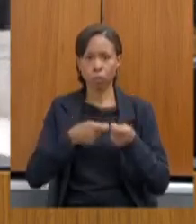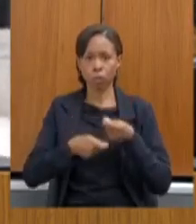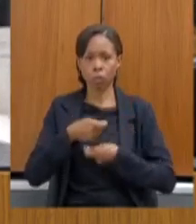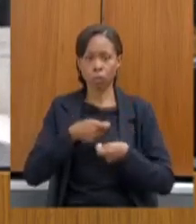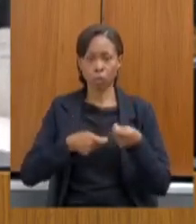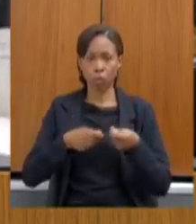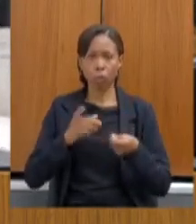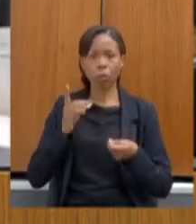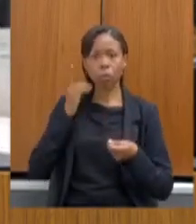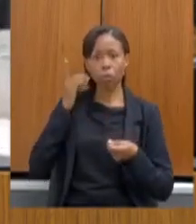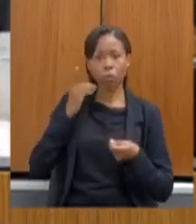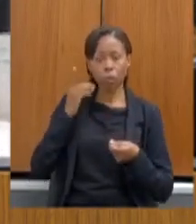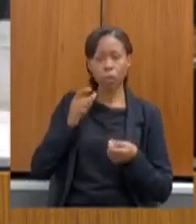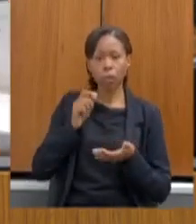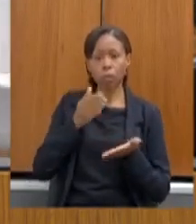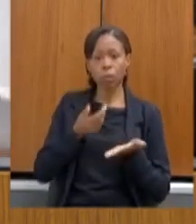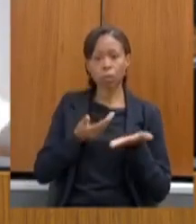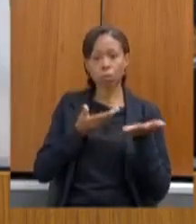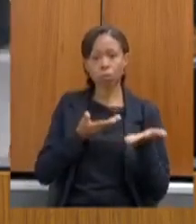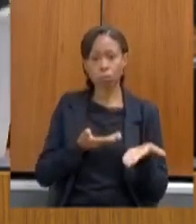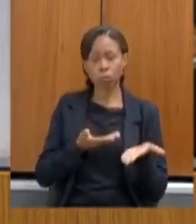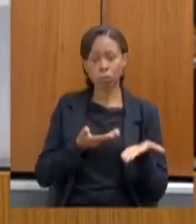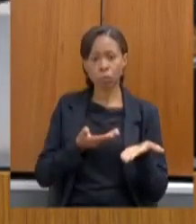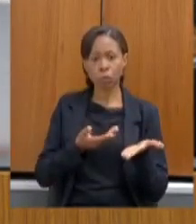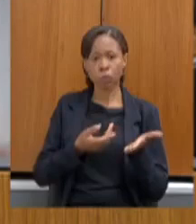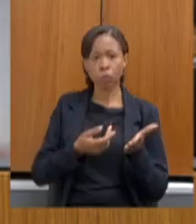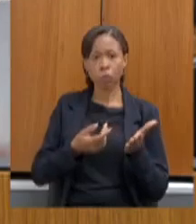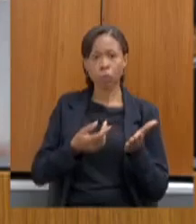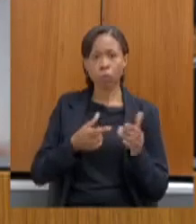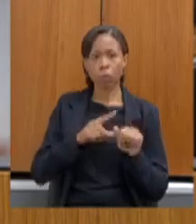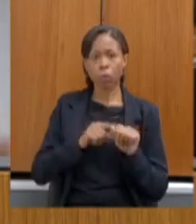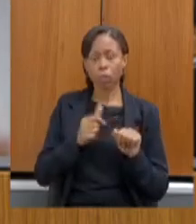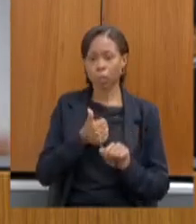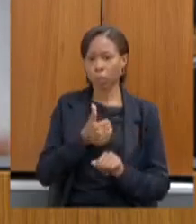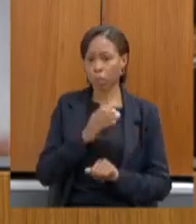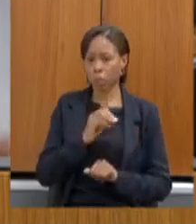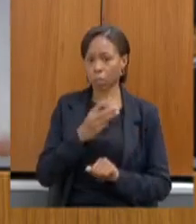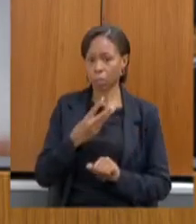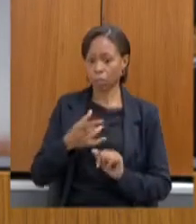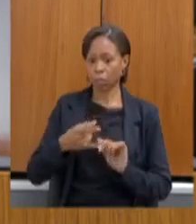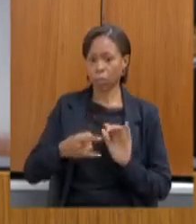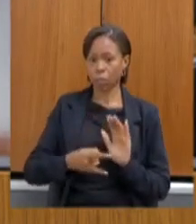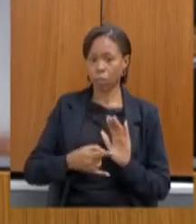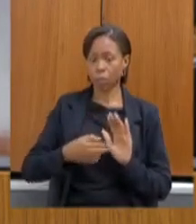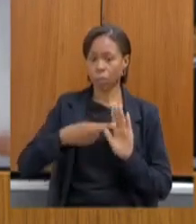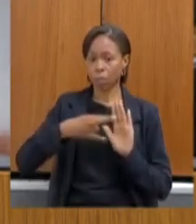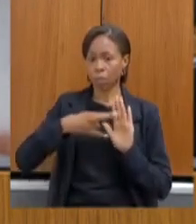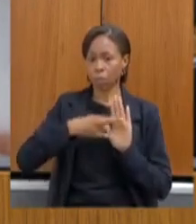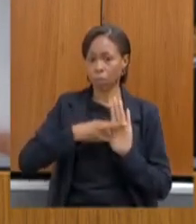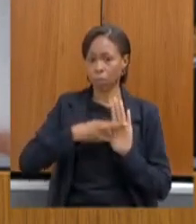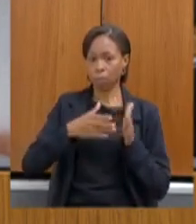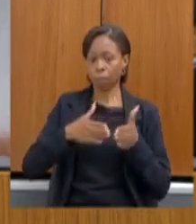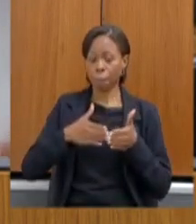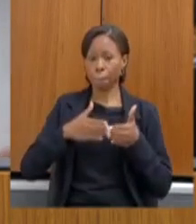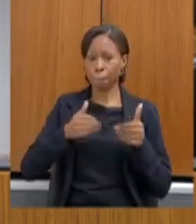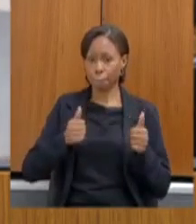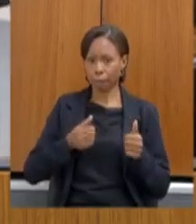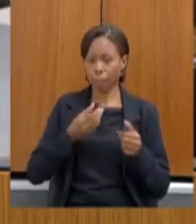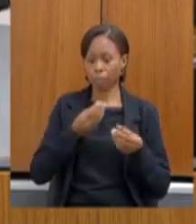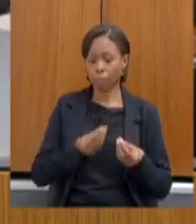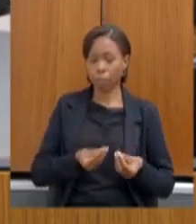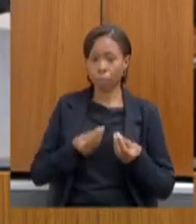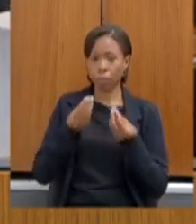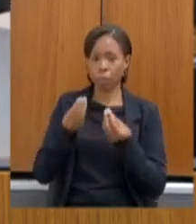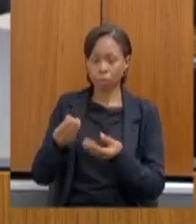e o deputado que este subscreve requer a vossa excelência nos termos do artigo 103 do regimento interno que seja encaminhado à